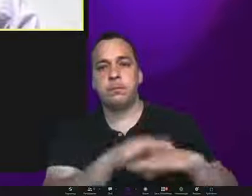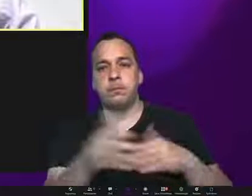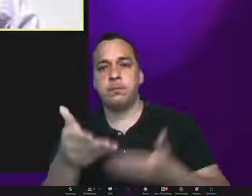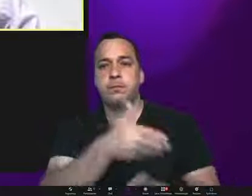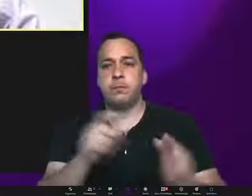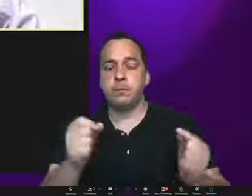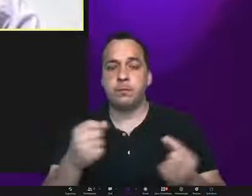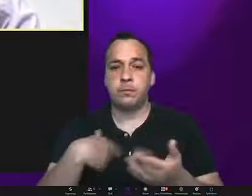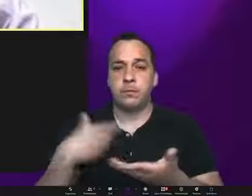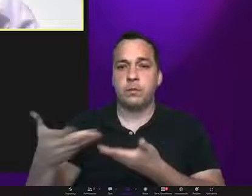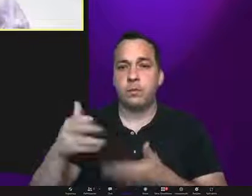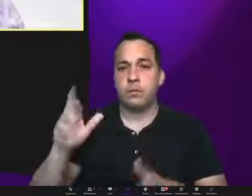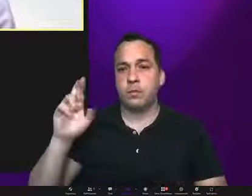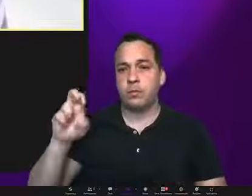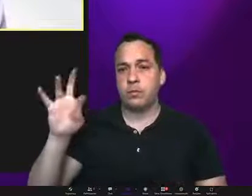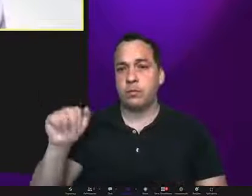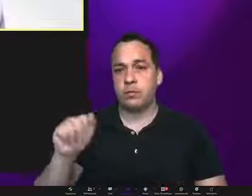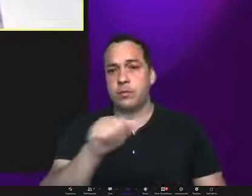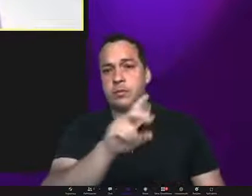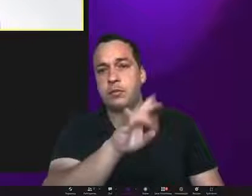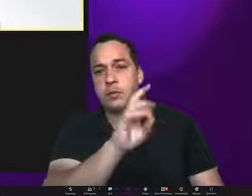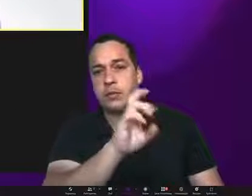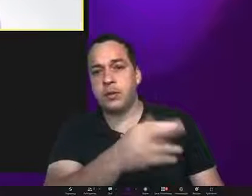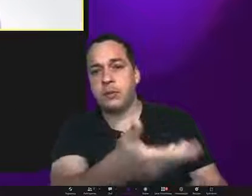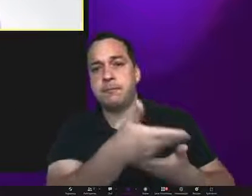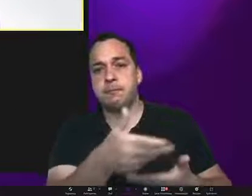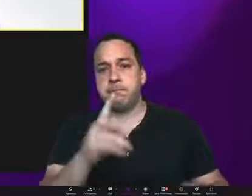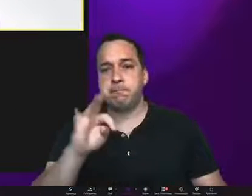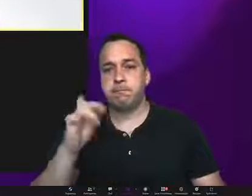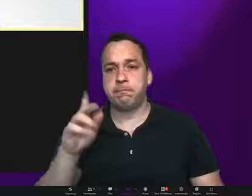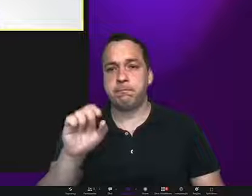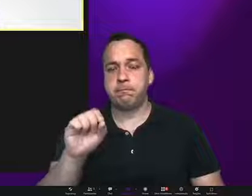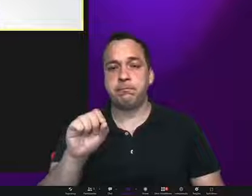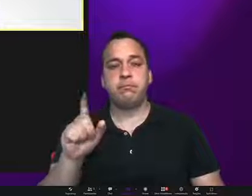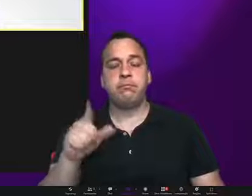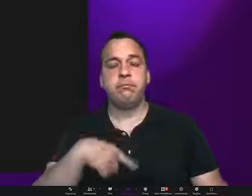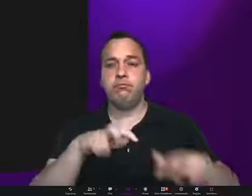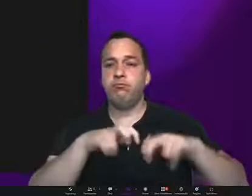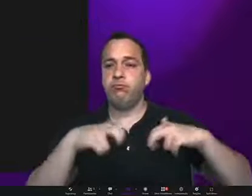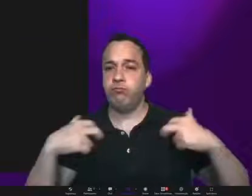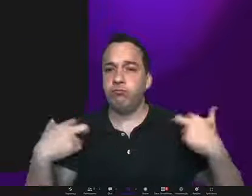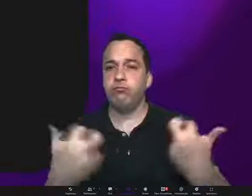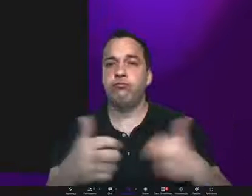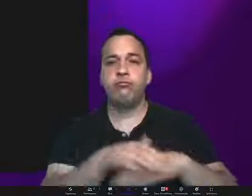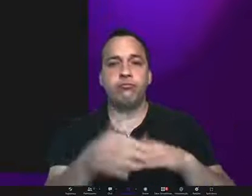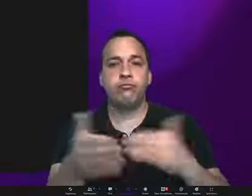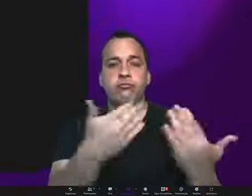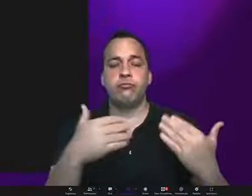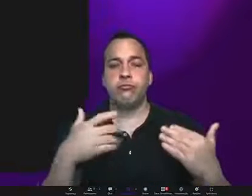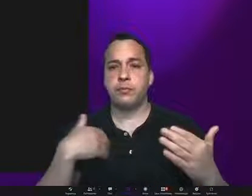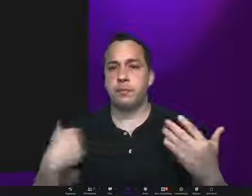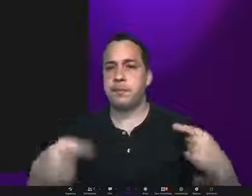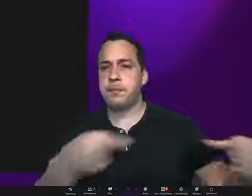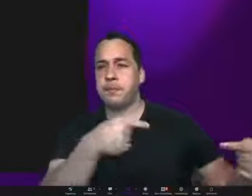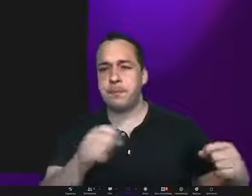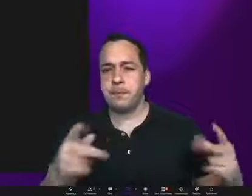de convidar a Renata, o Vitor, o Tiago, para a gente compor a mesa, fazer a discussão.